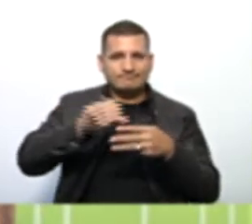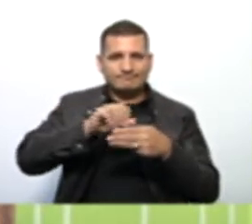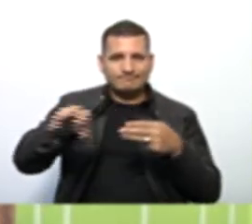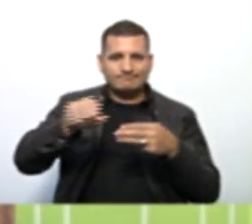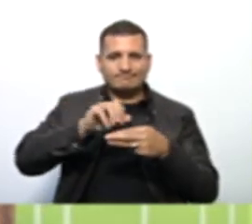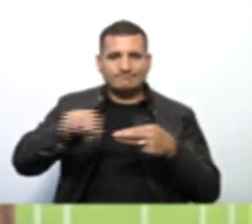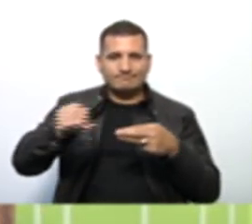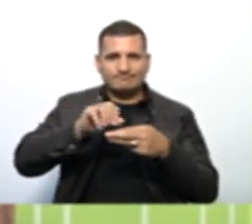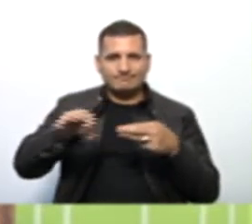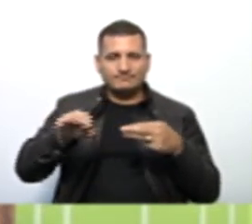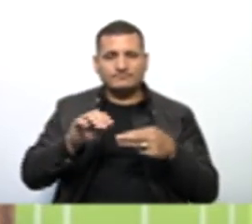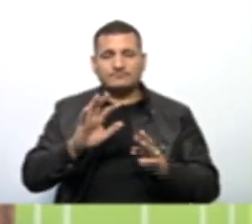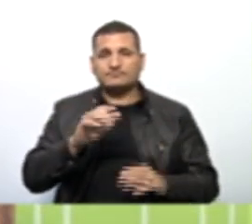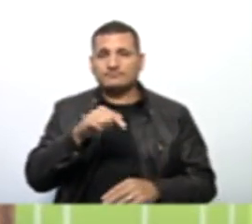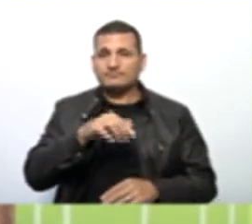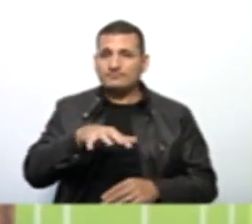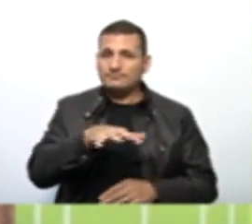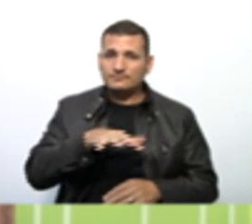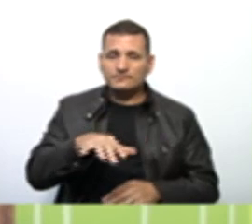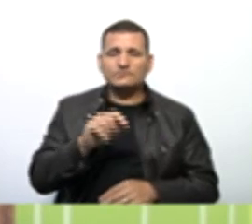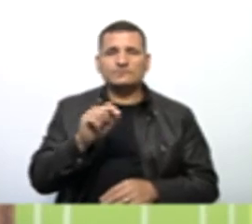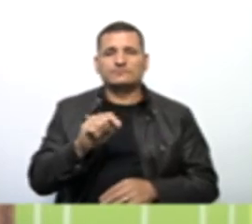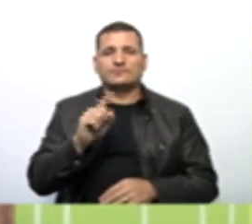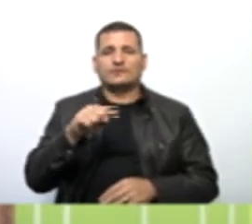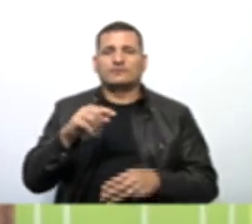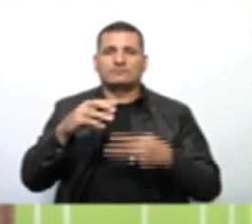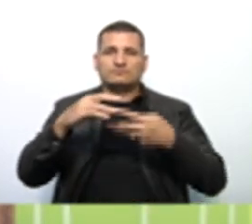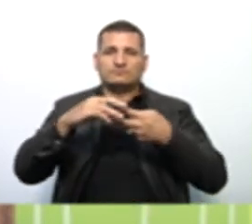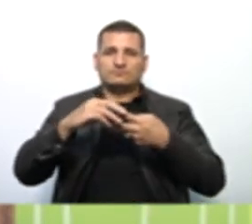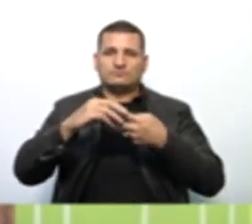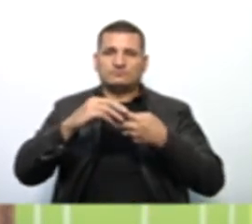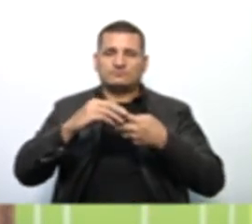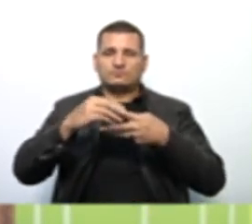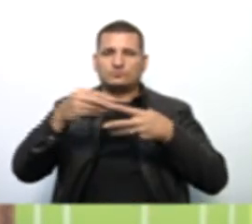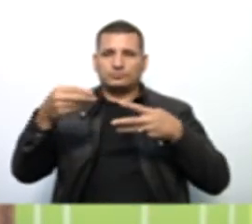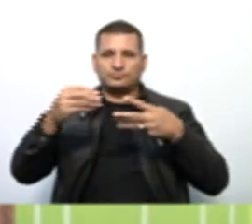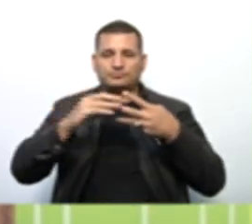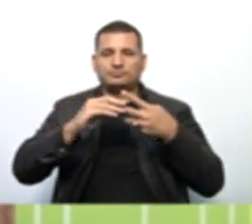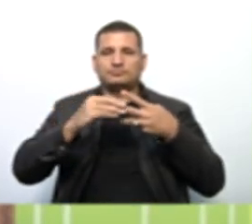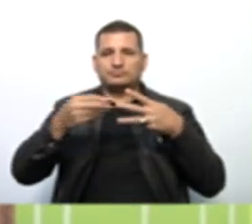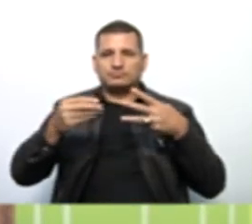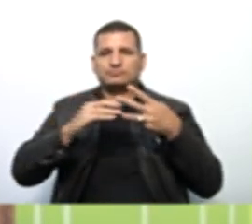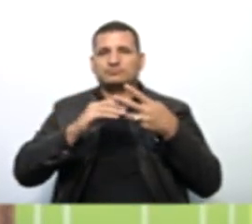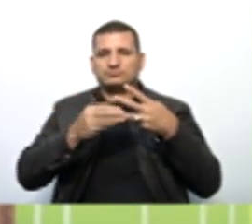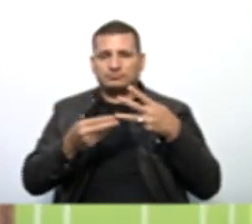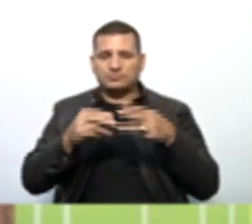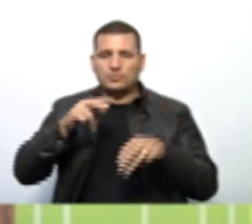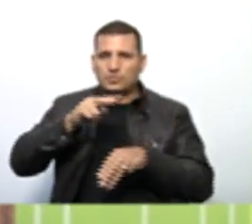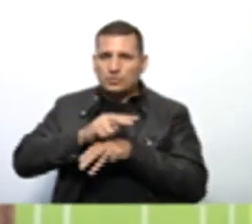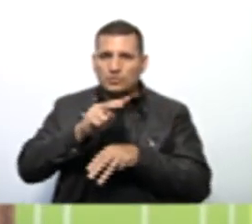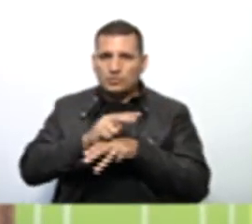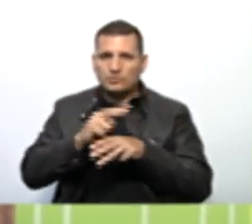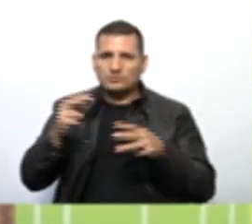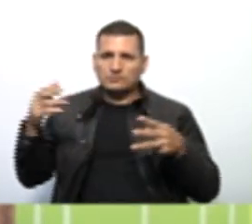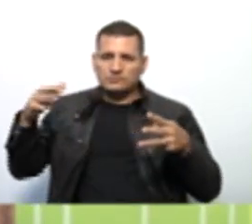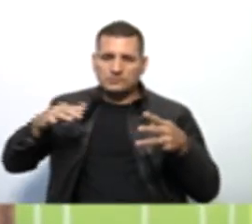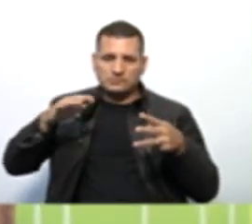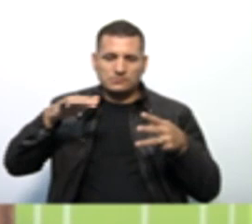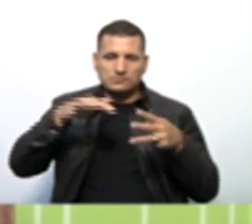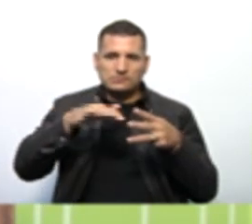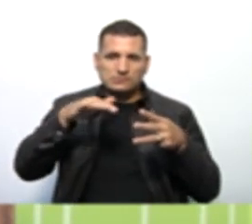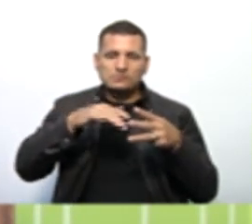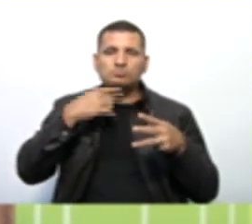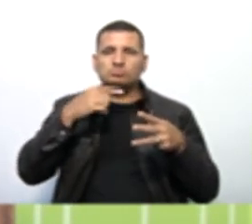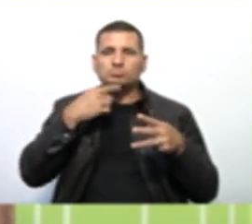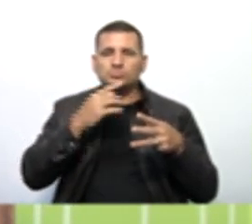caso nesse ambiente o ideal seria um carro blindado para poder proteger contra aquela interferência